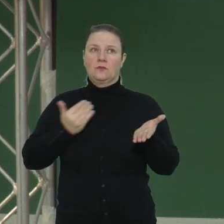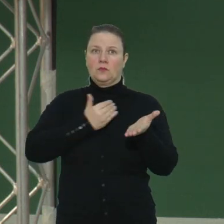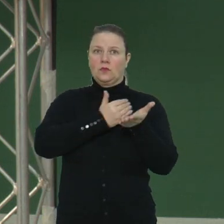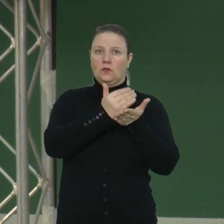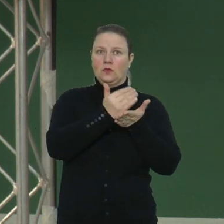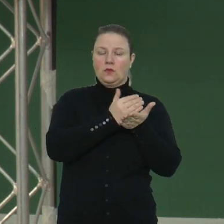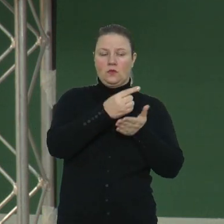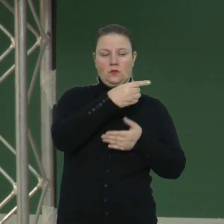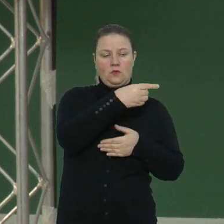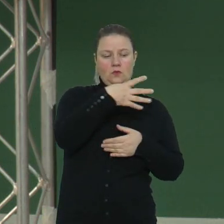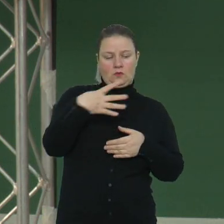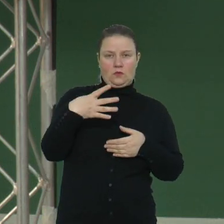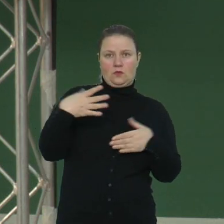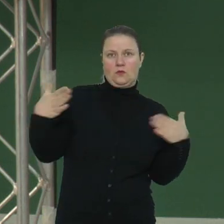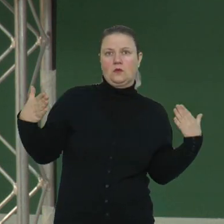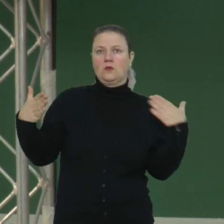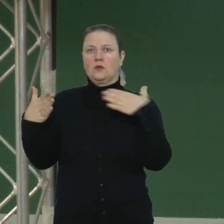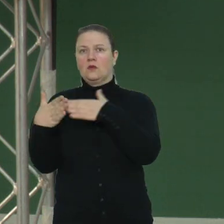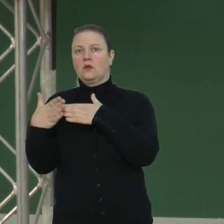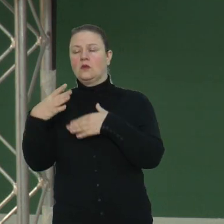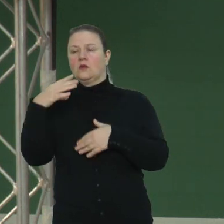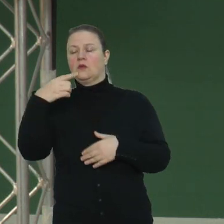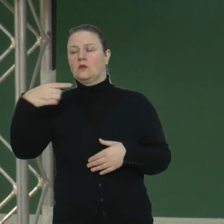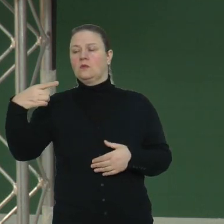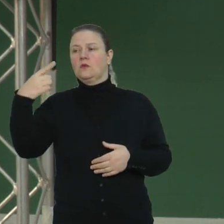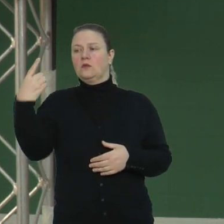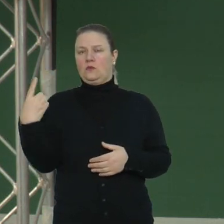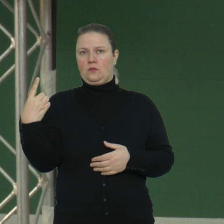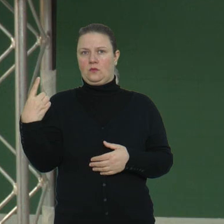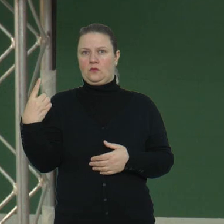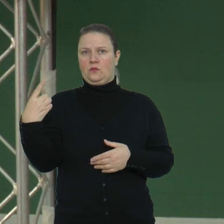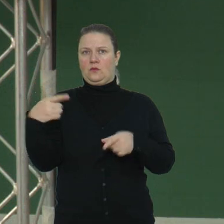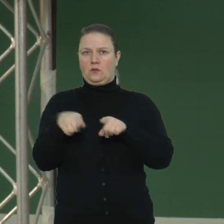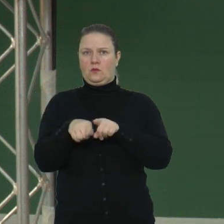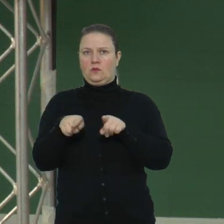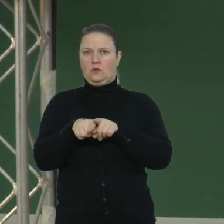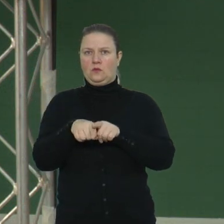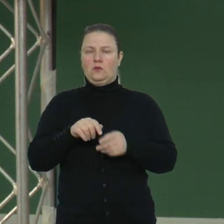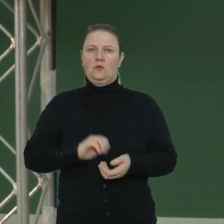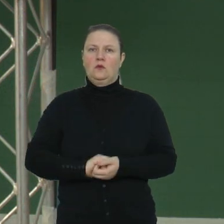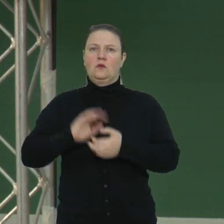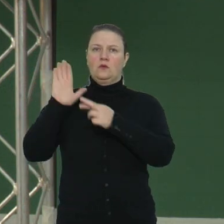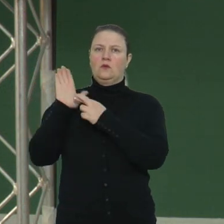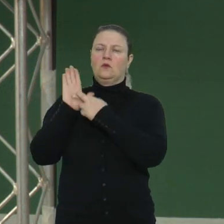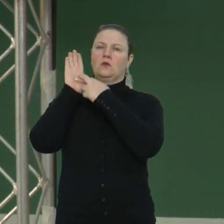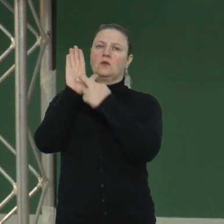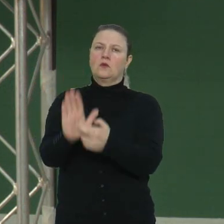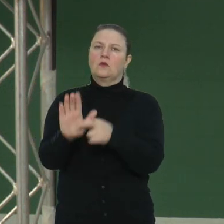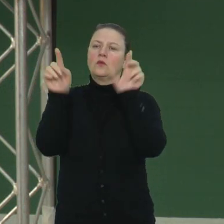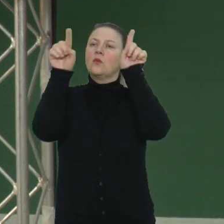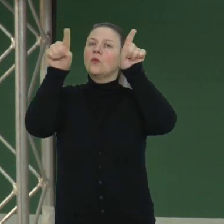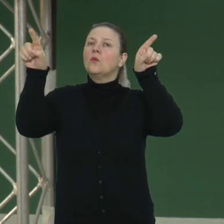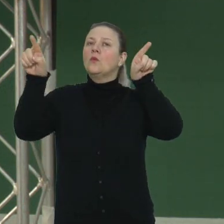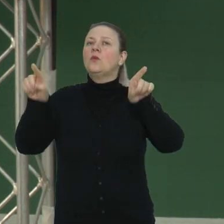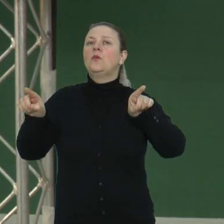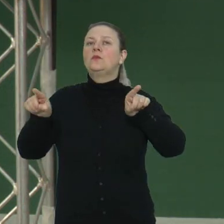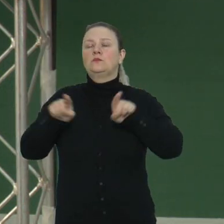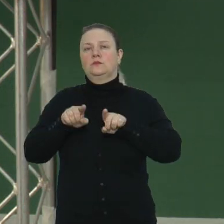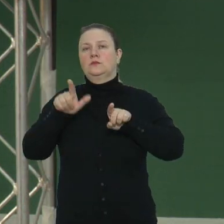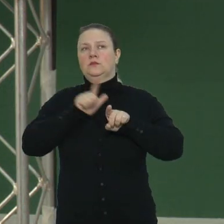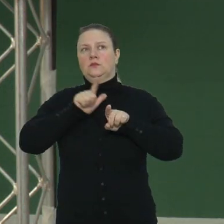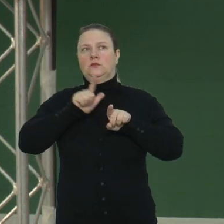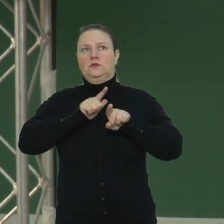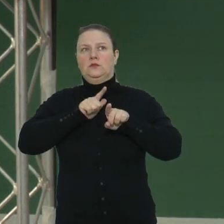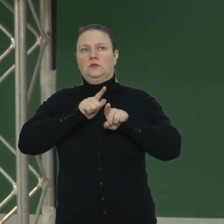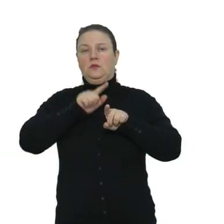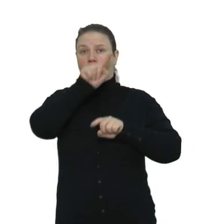menos 4, ele tem um fim ali, né, no menos 1, incluindo o menos 1. Representando com colchetes, eu tenho que o quê? O